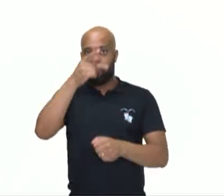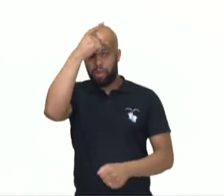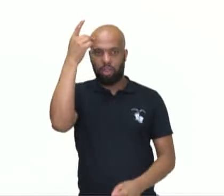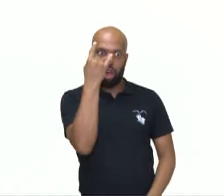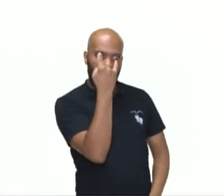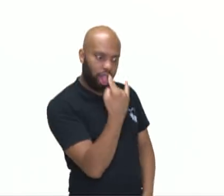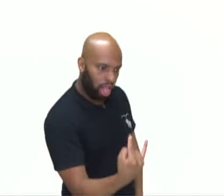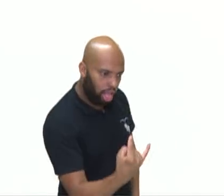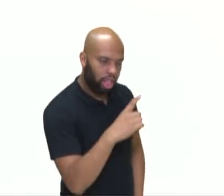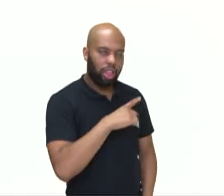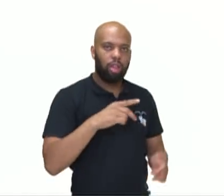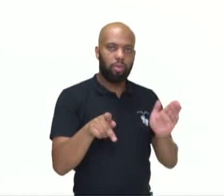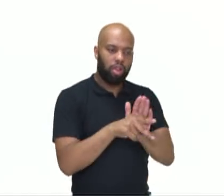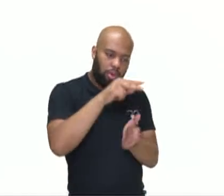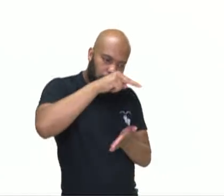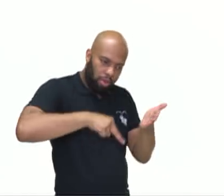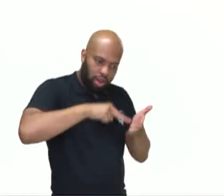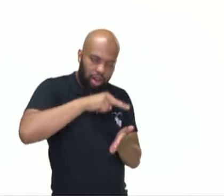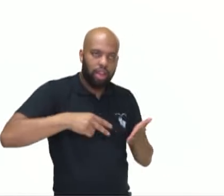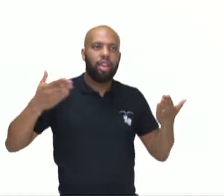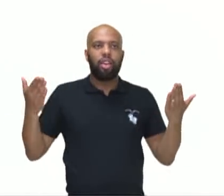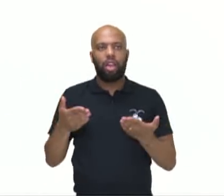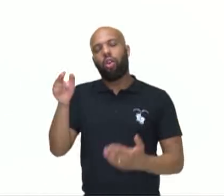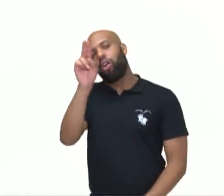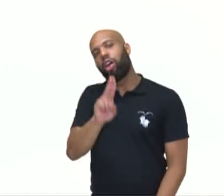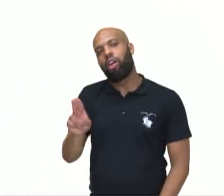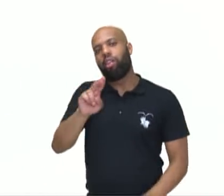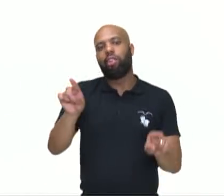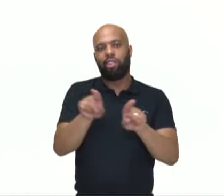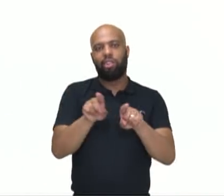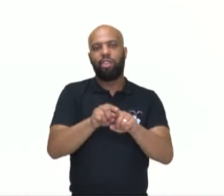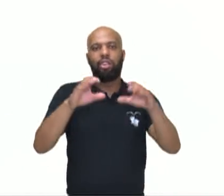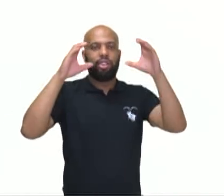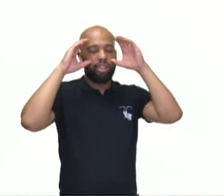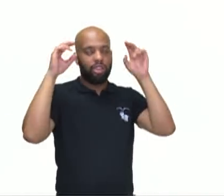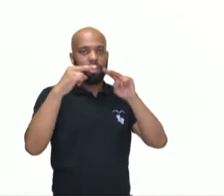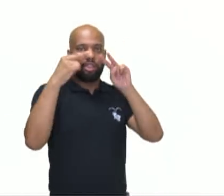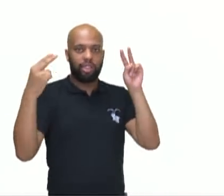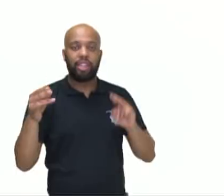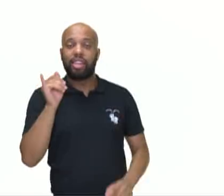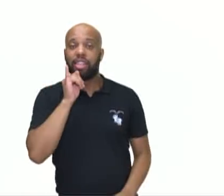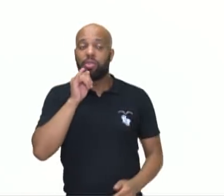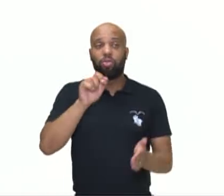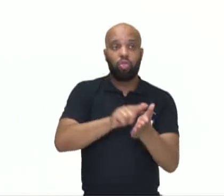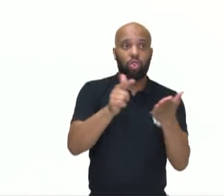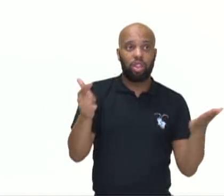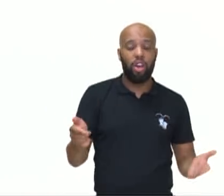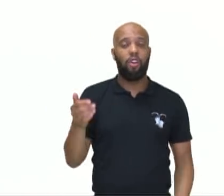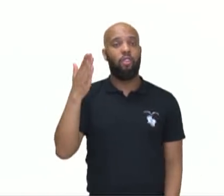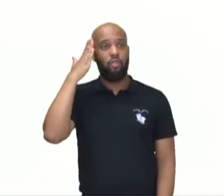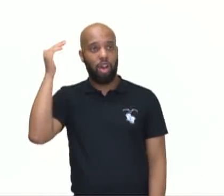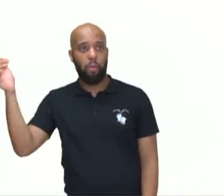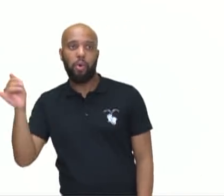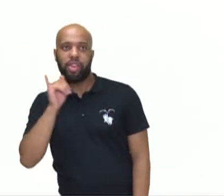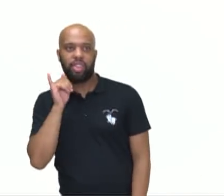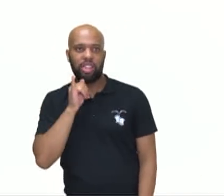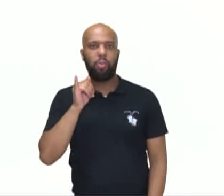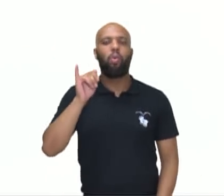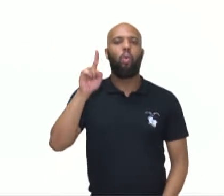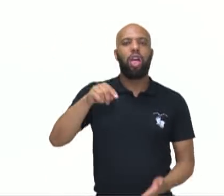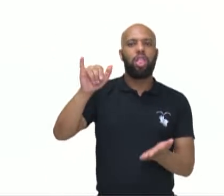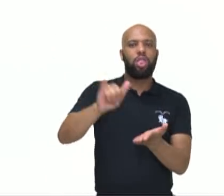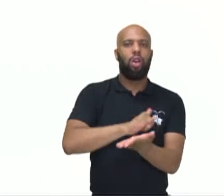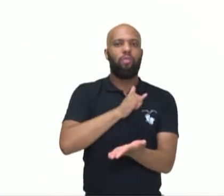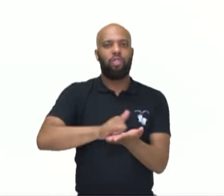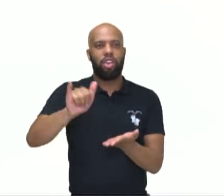leitores, não é nenhuma surpresa que eles passem a utilizar a realidade virtual. Jornais como New York Times e o